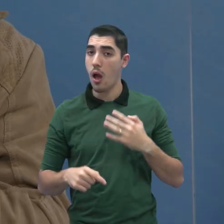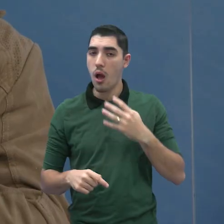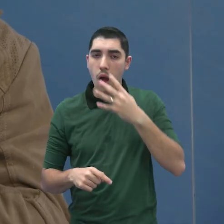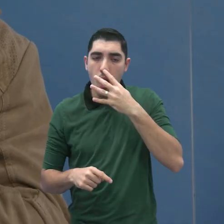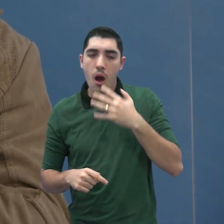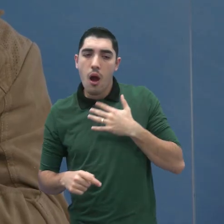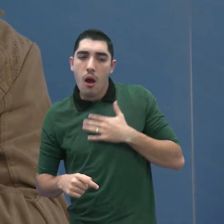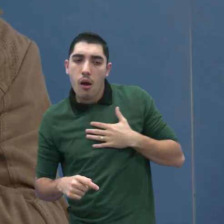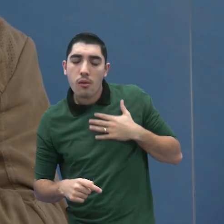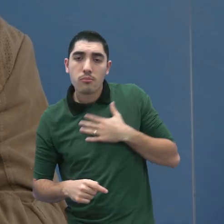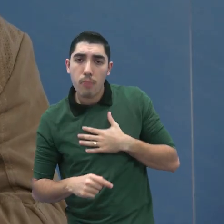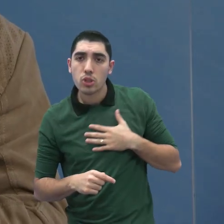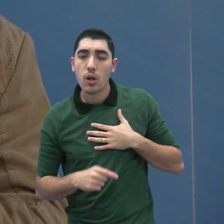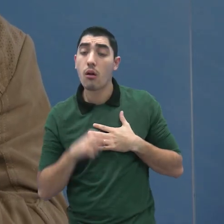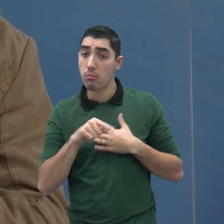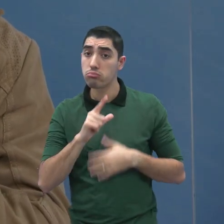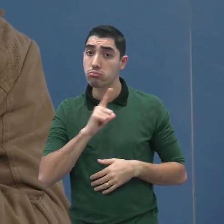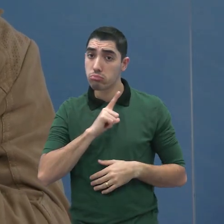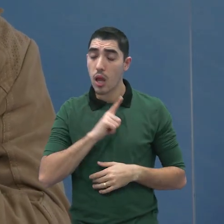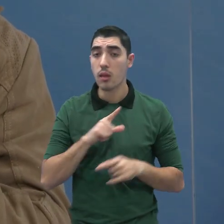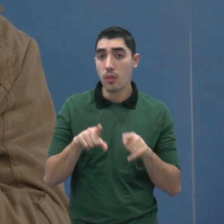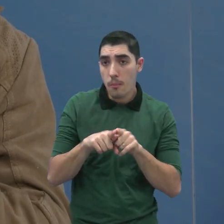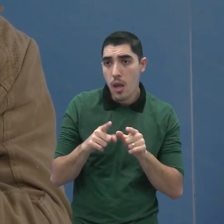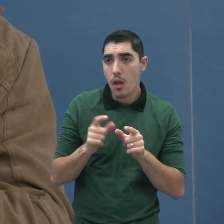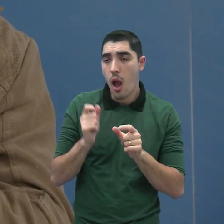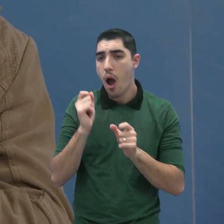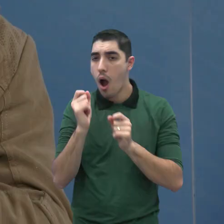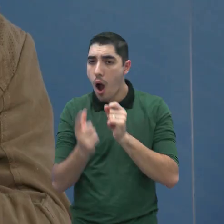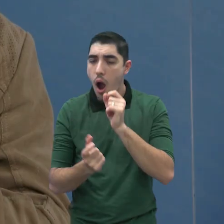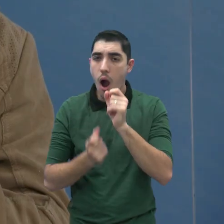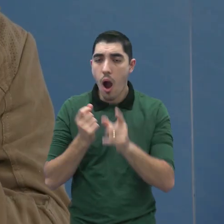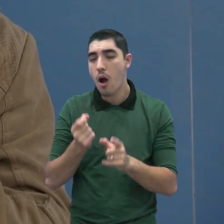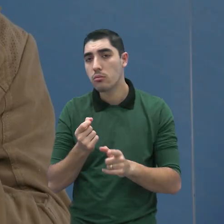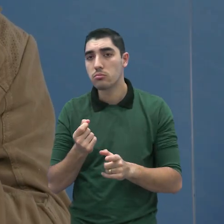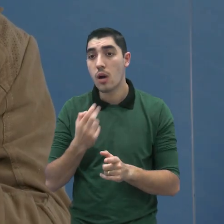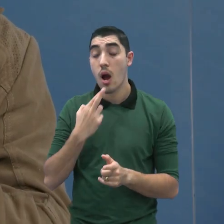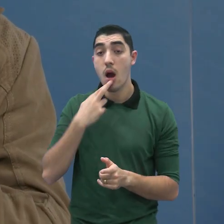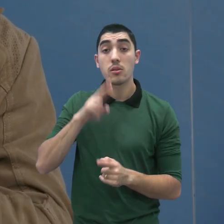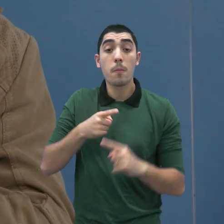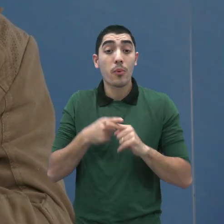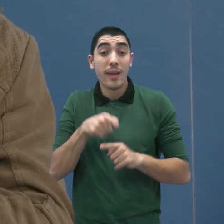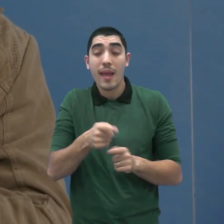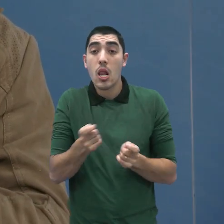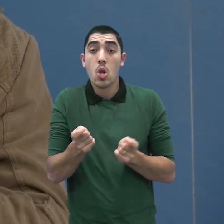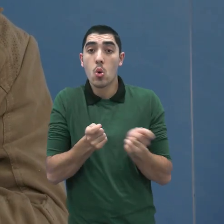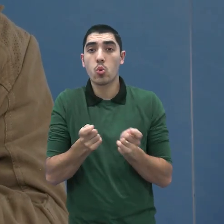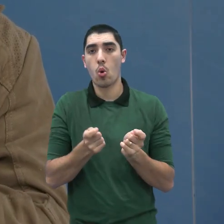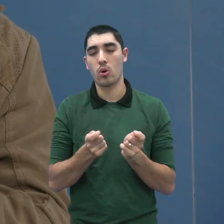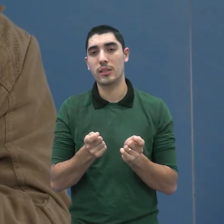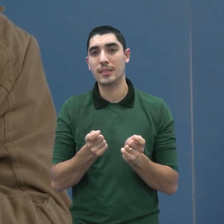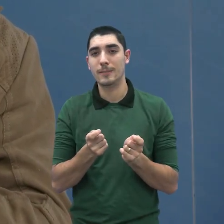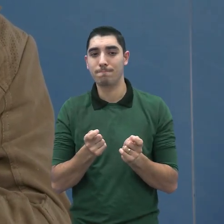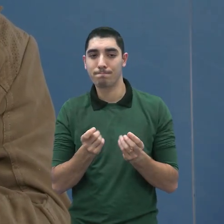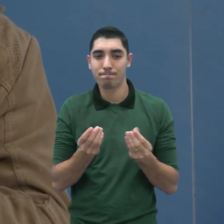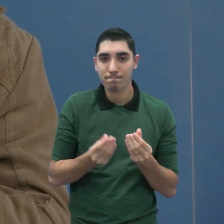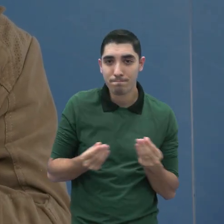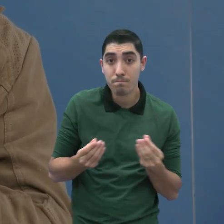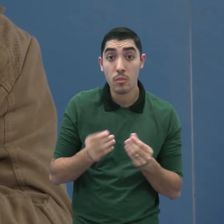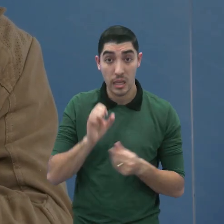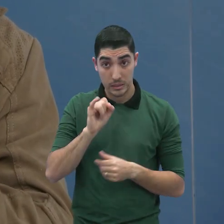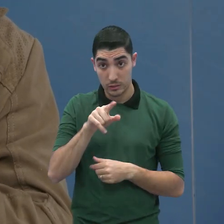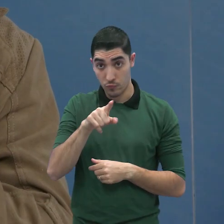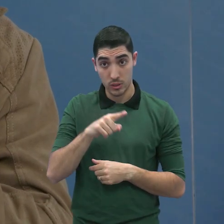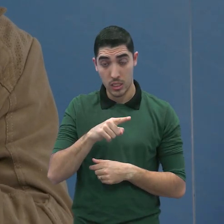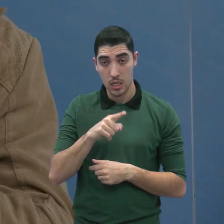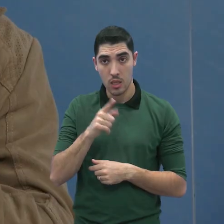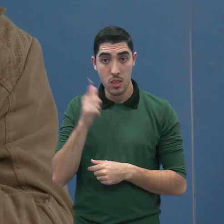ela começa a gerar irracionalidade. Sim. Porque a gente não perde o controle, a paixão é algo meio descontrolada. Se você